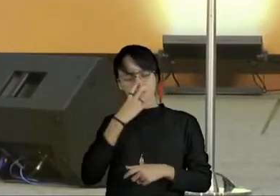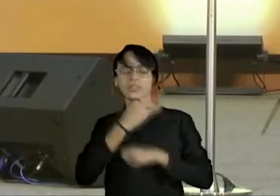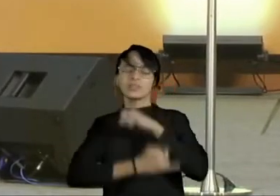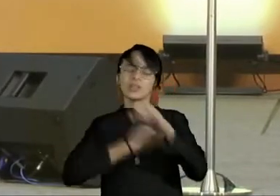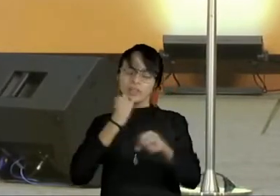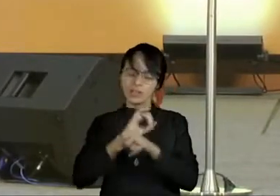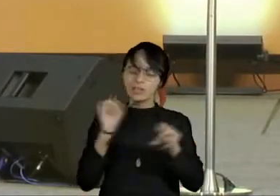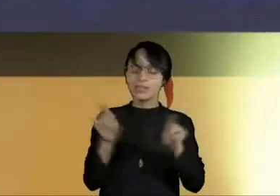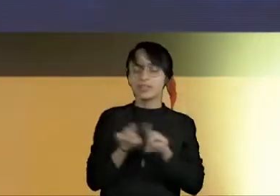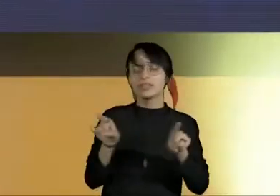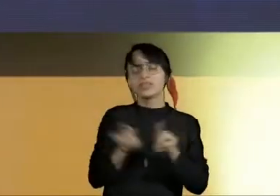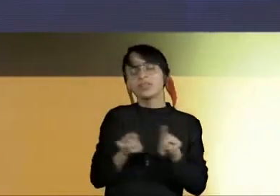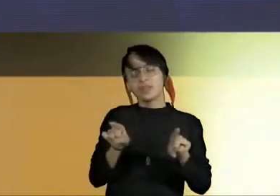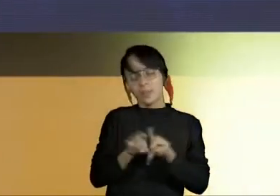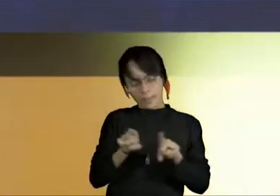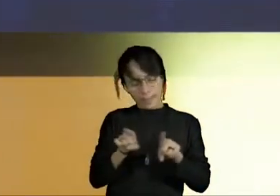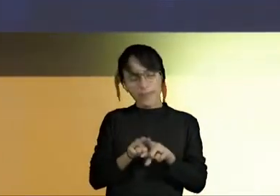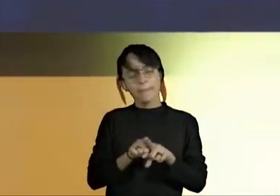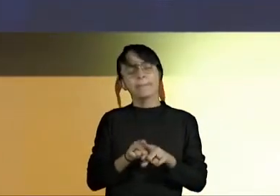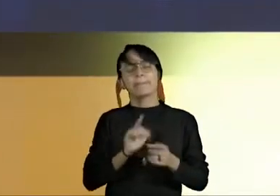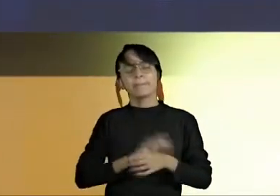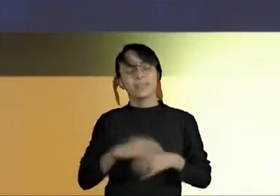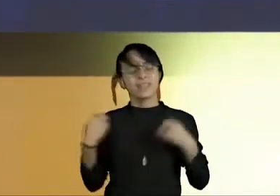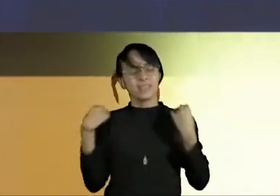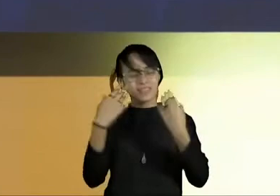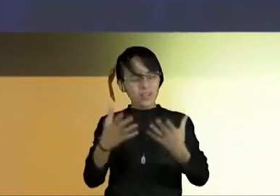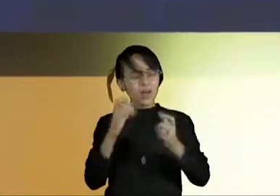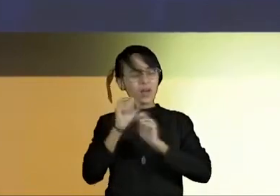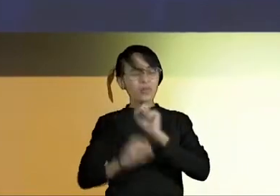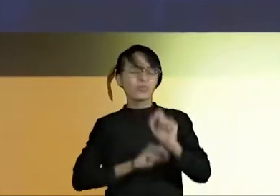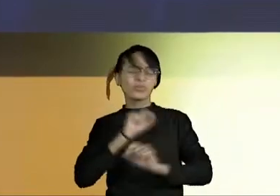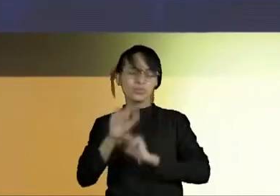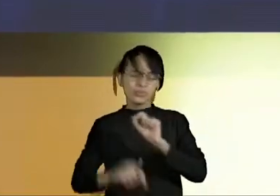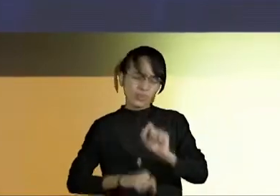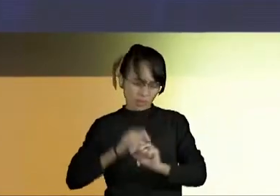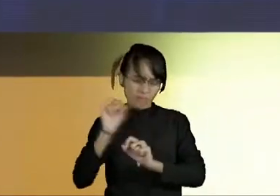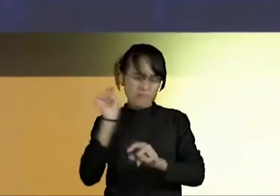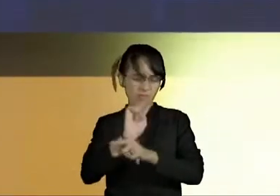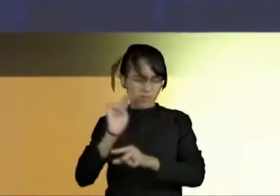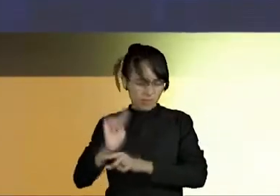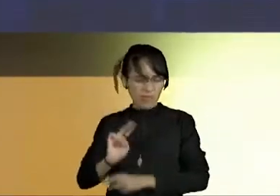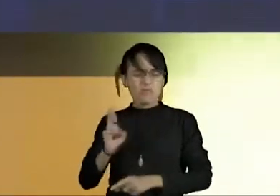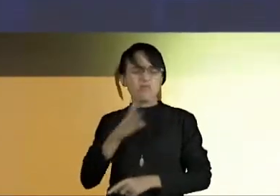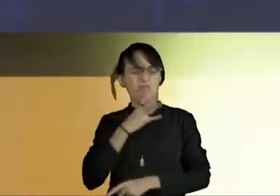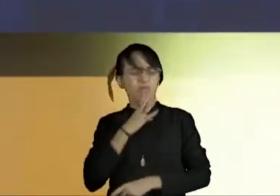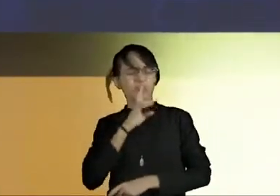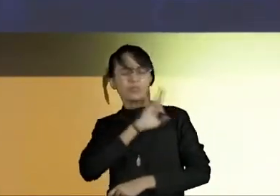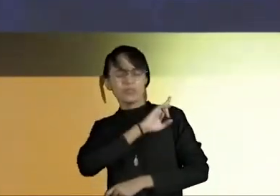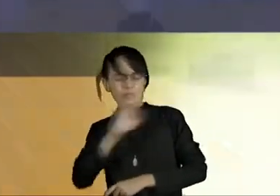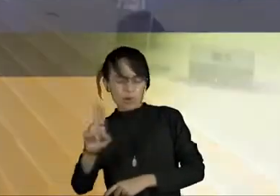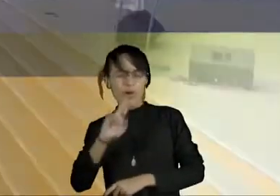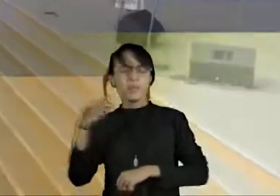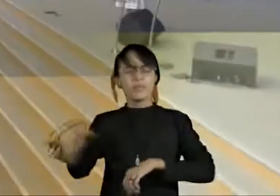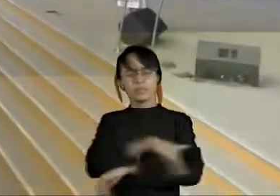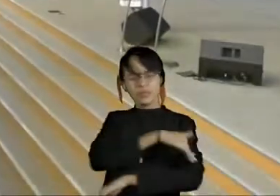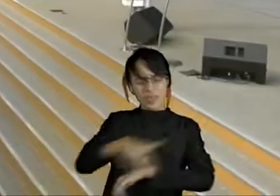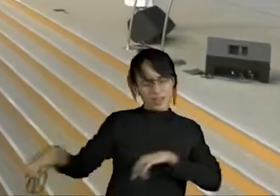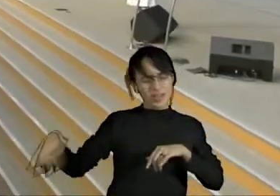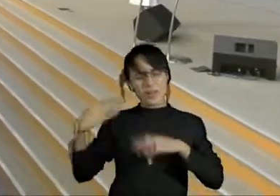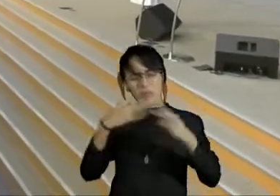agora pela internet, passe em revista, o Senhor conhece o nome, o endereço, cura